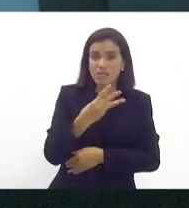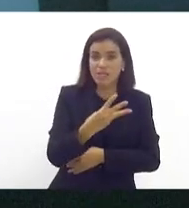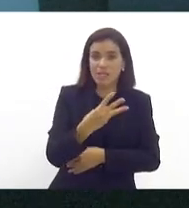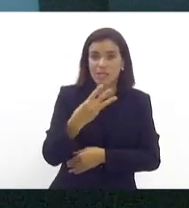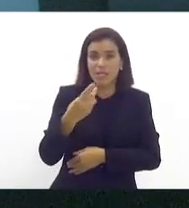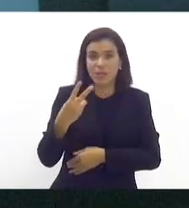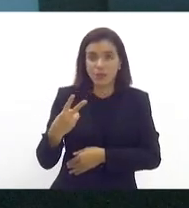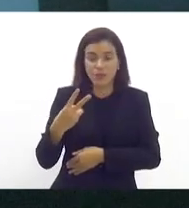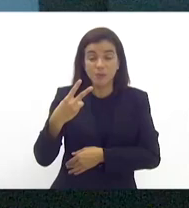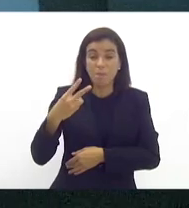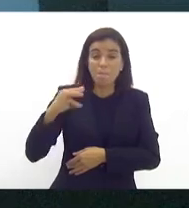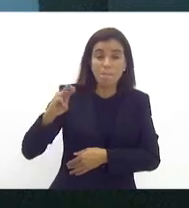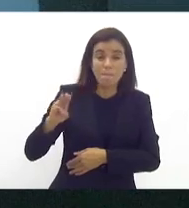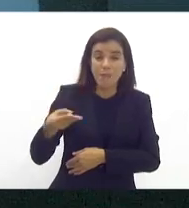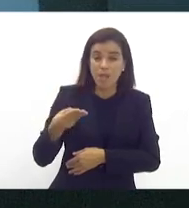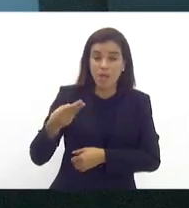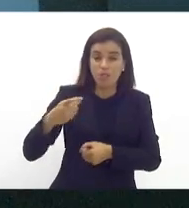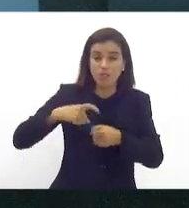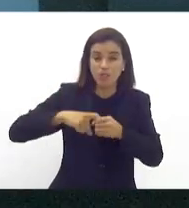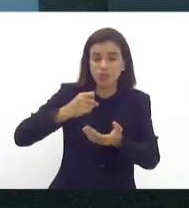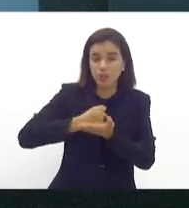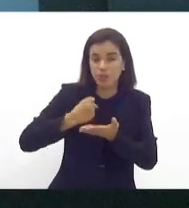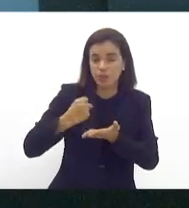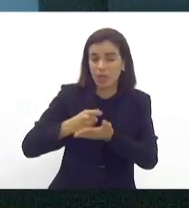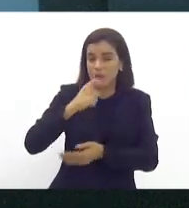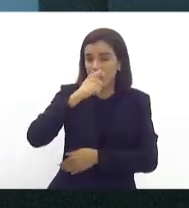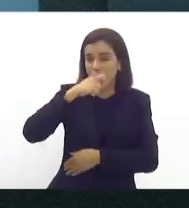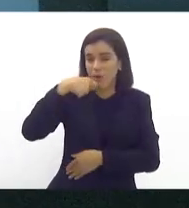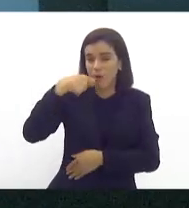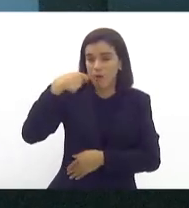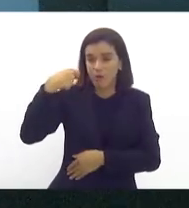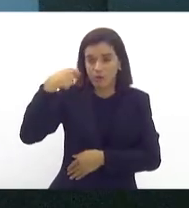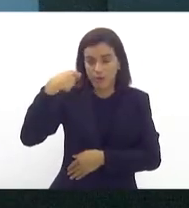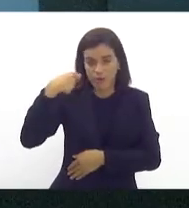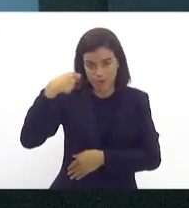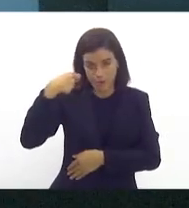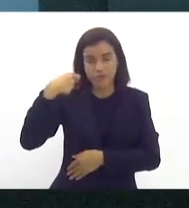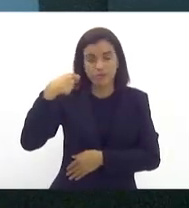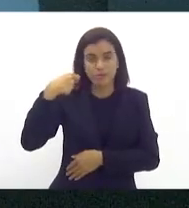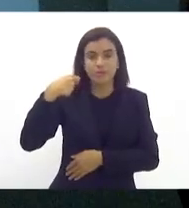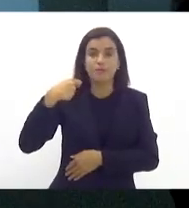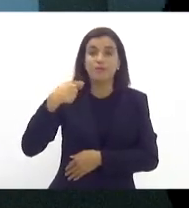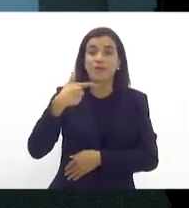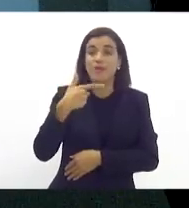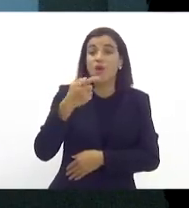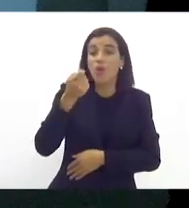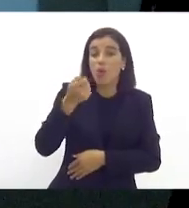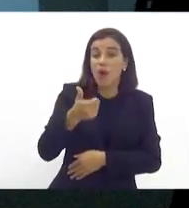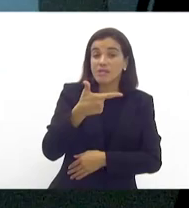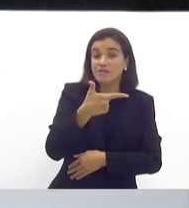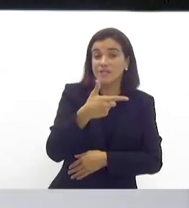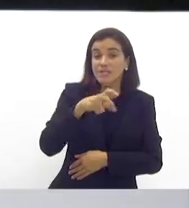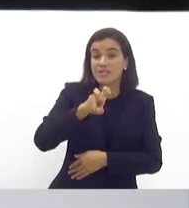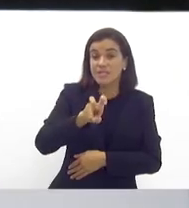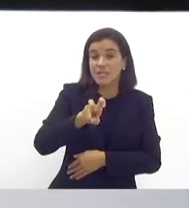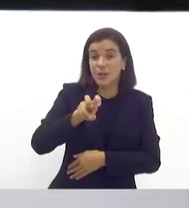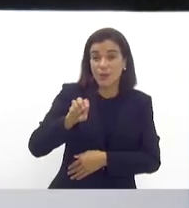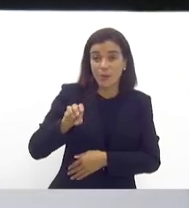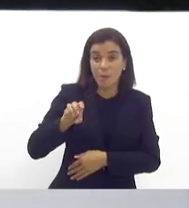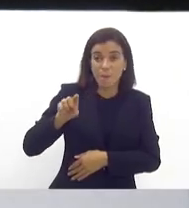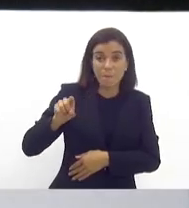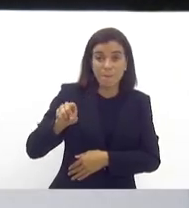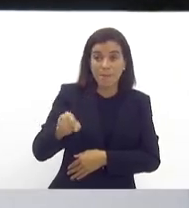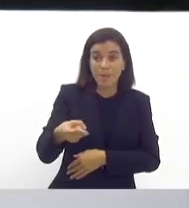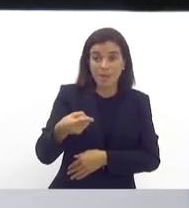planos odontológicos né Outra coisa que eu 20 quase 25.000 planos